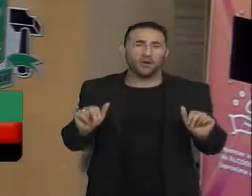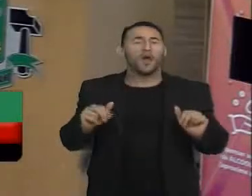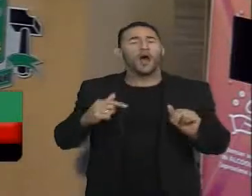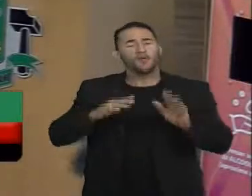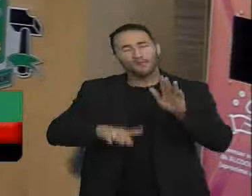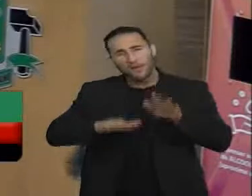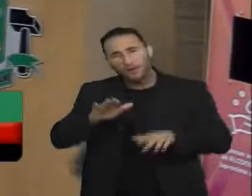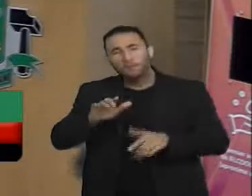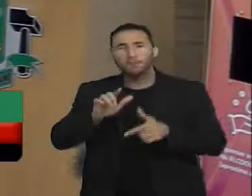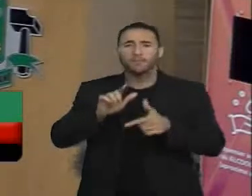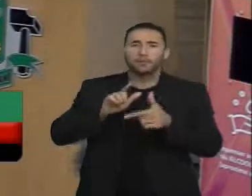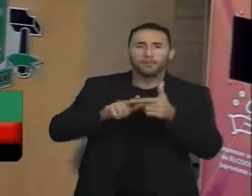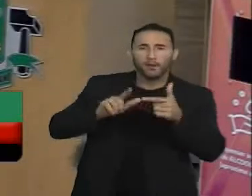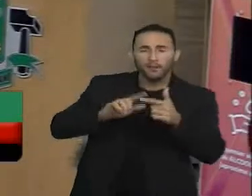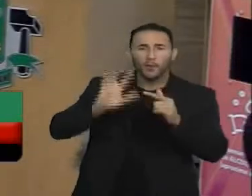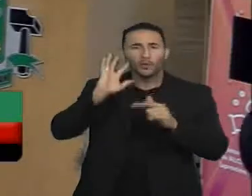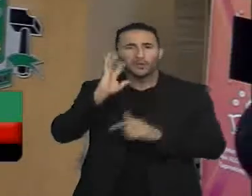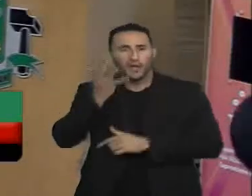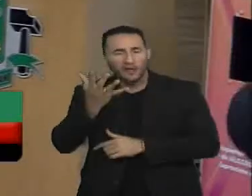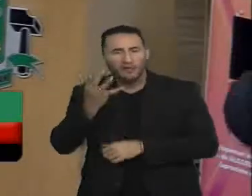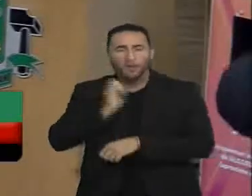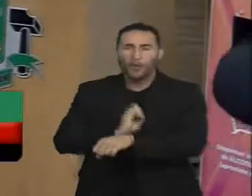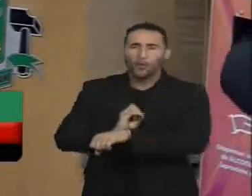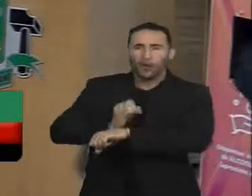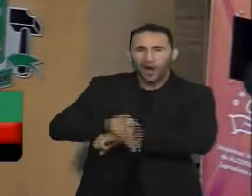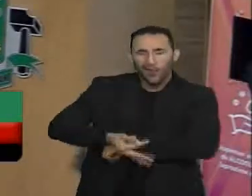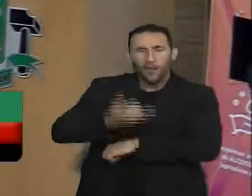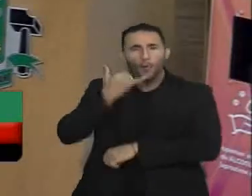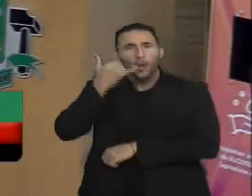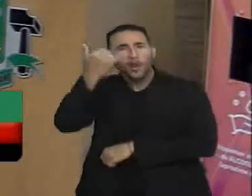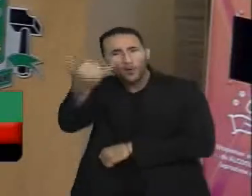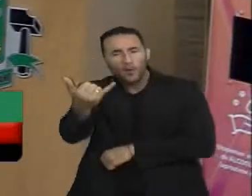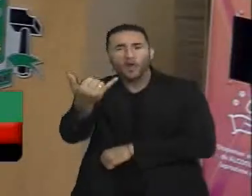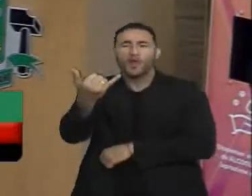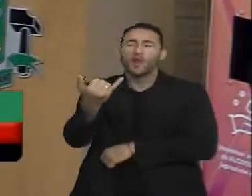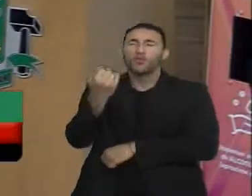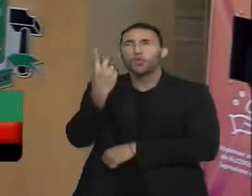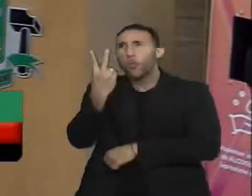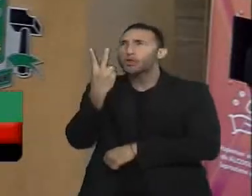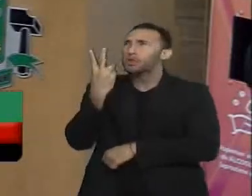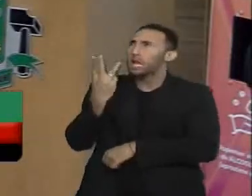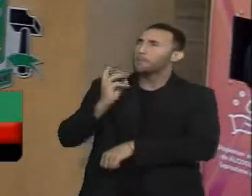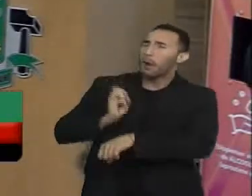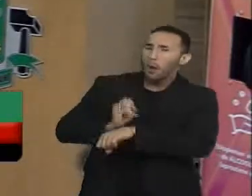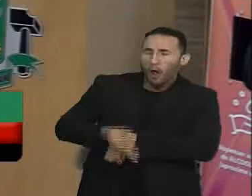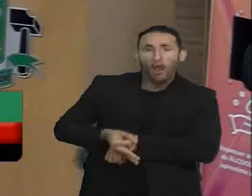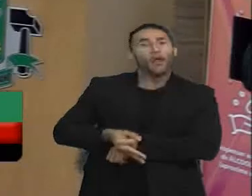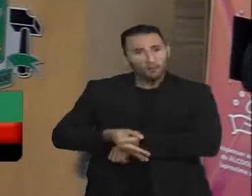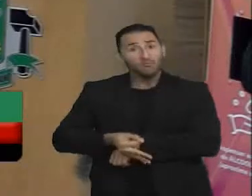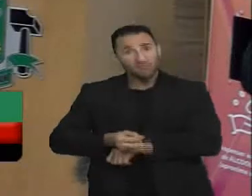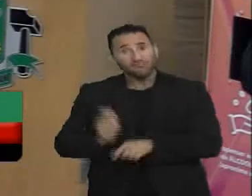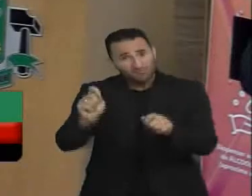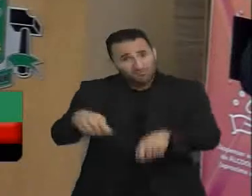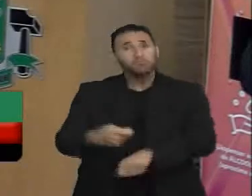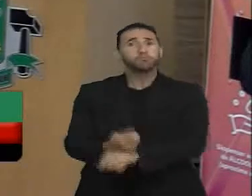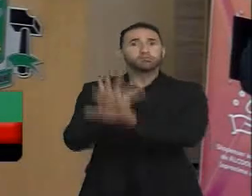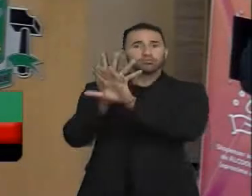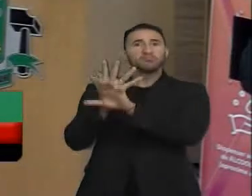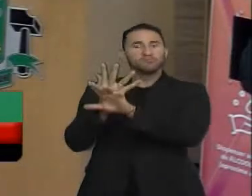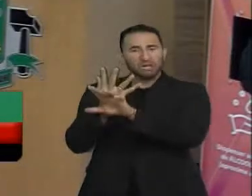para ele 2 horas da manhã, 3 horas da manhã, e ele atende o telefone, vereadora Ana